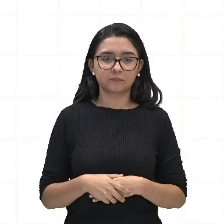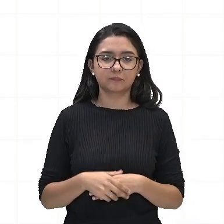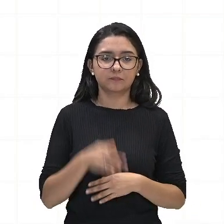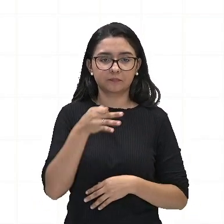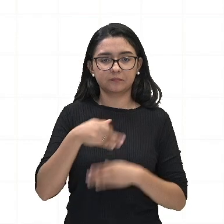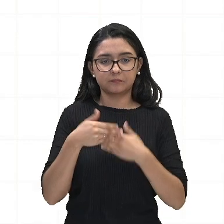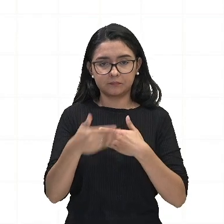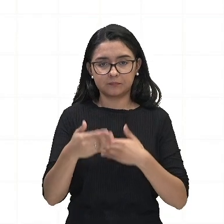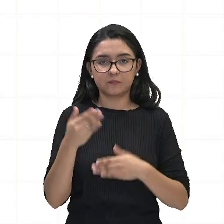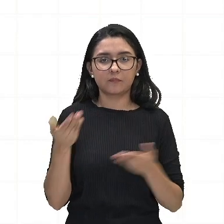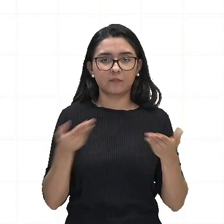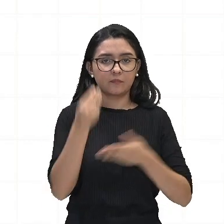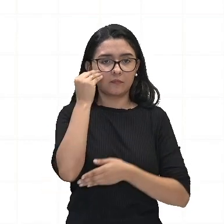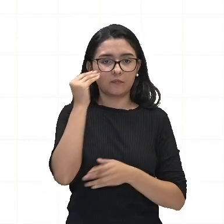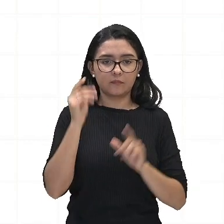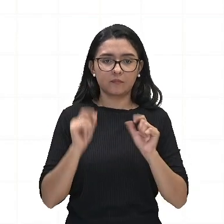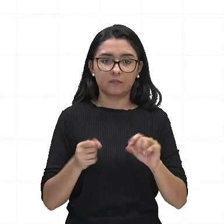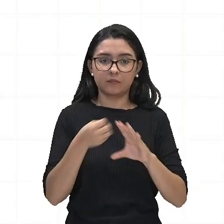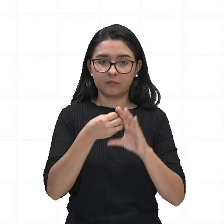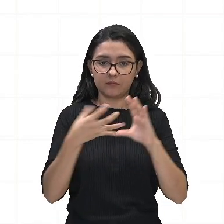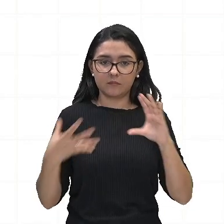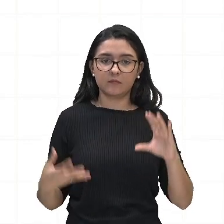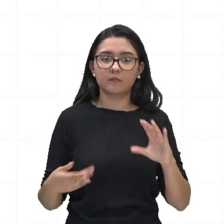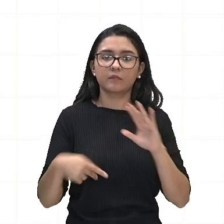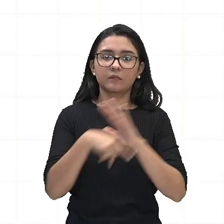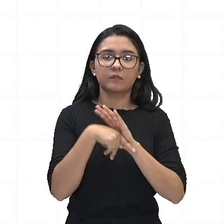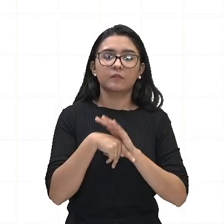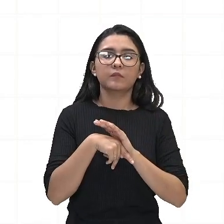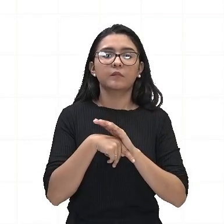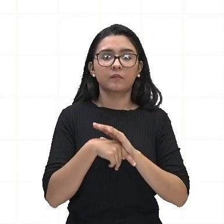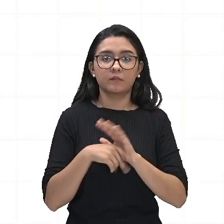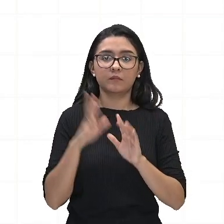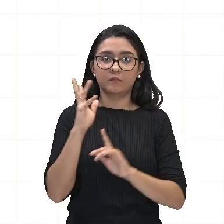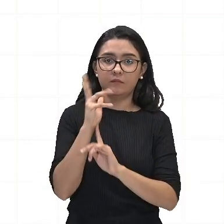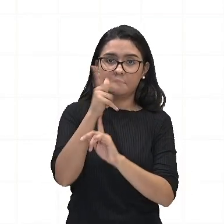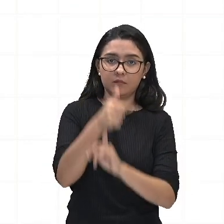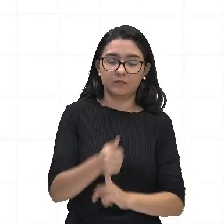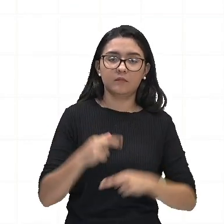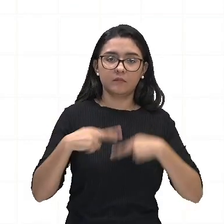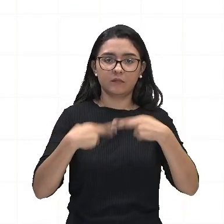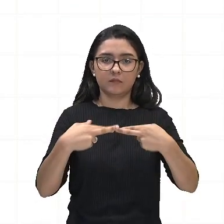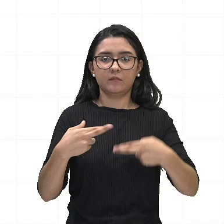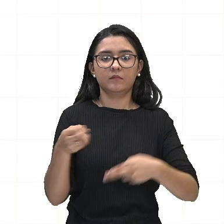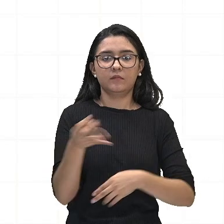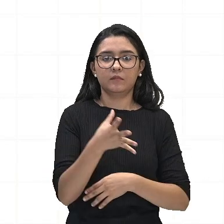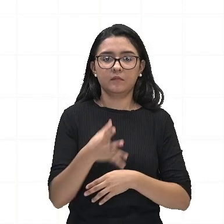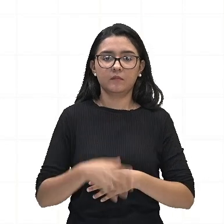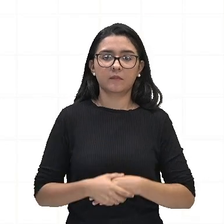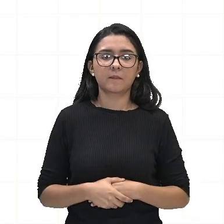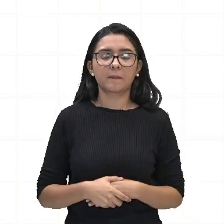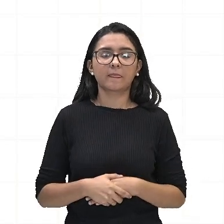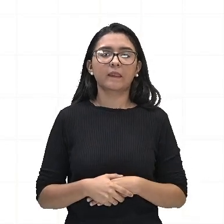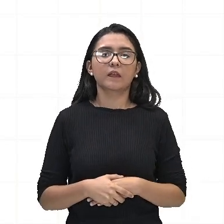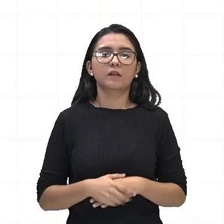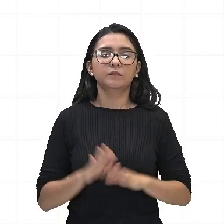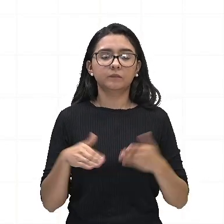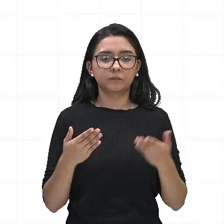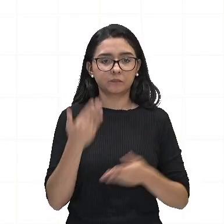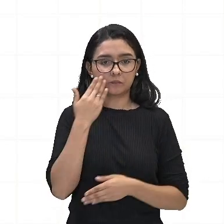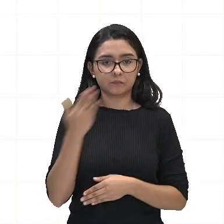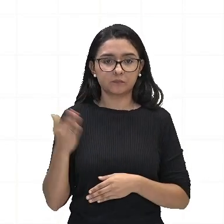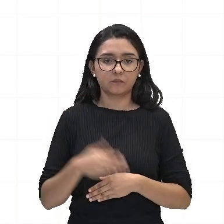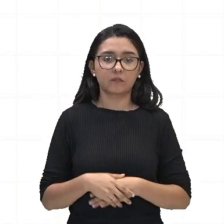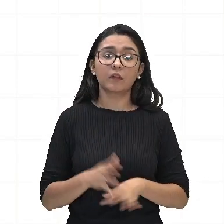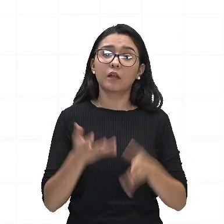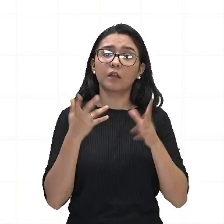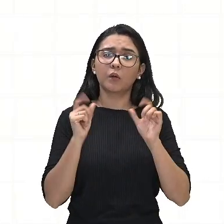Vamos agora observar as características da arte renascentista. Observamos aí a